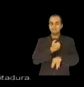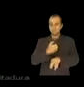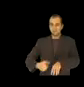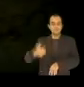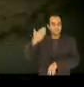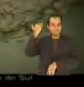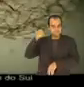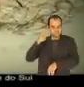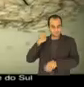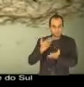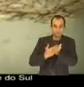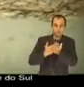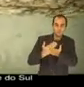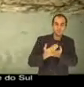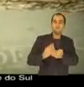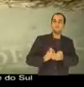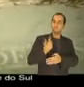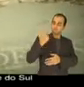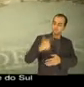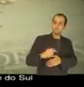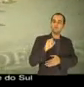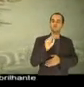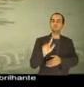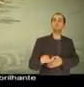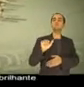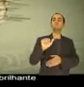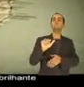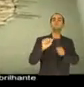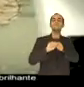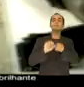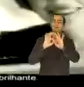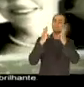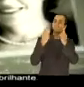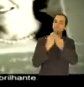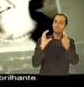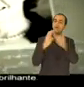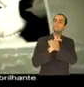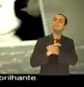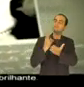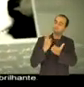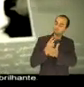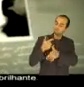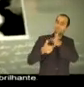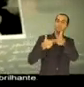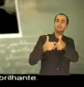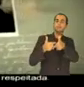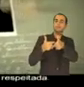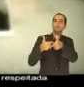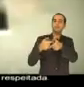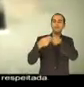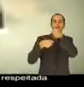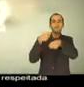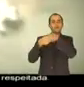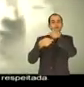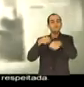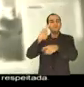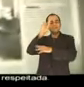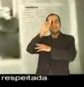ditadura. Recomeçou a vida no Rio Grande do Sul, onde formou família e fez carreira brilhante.